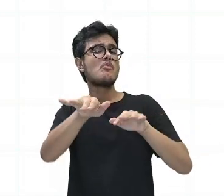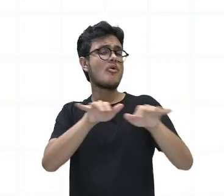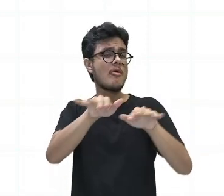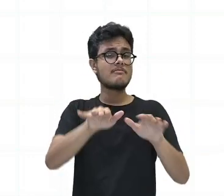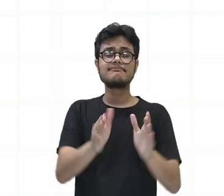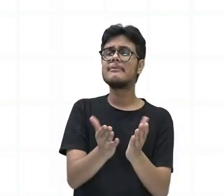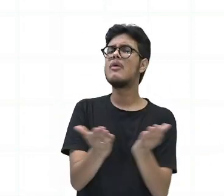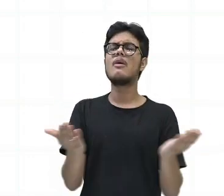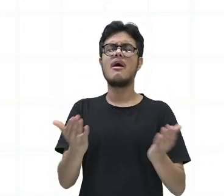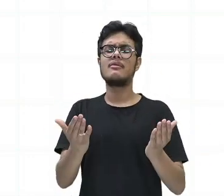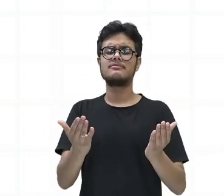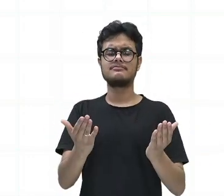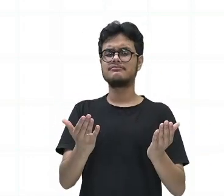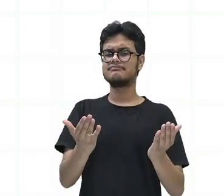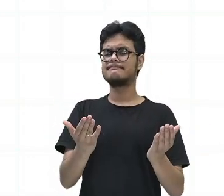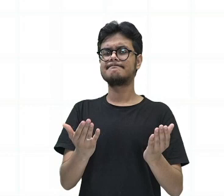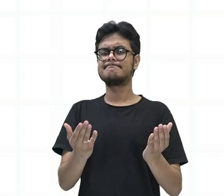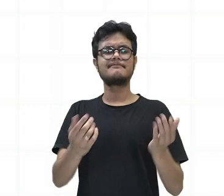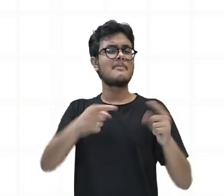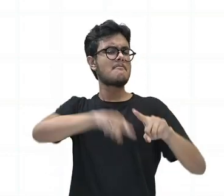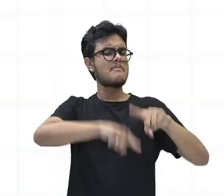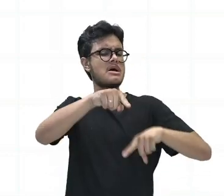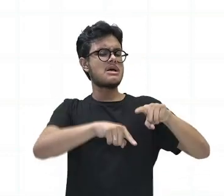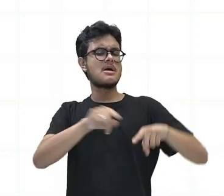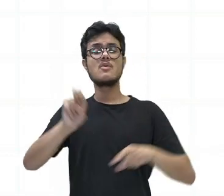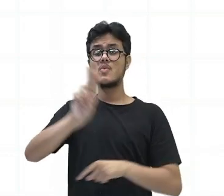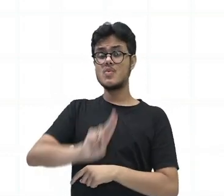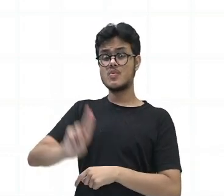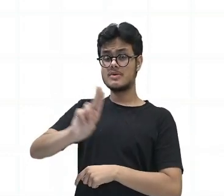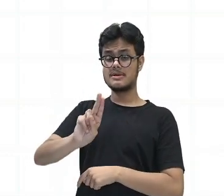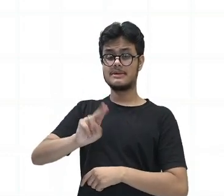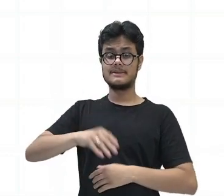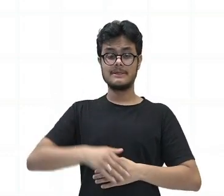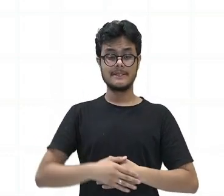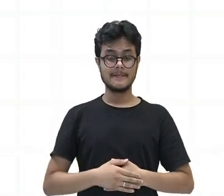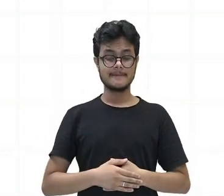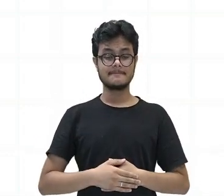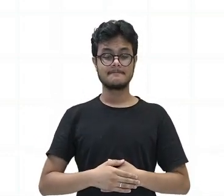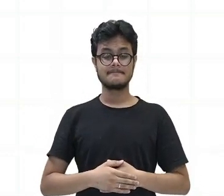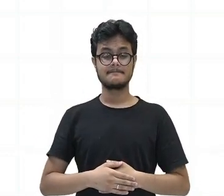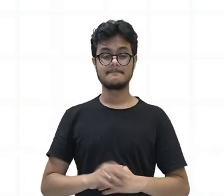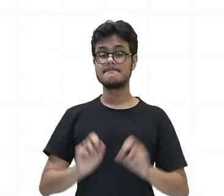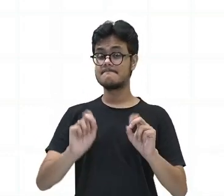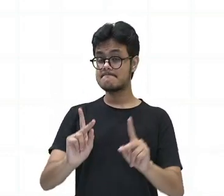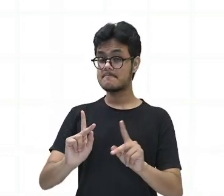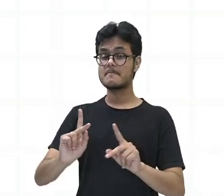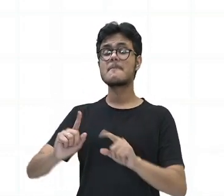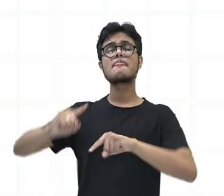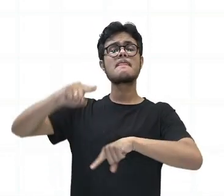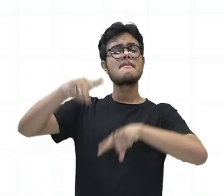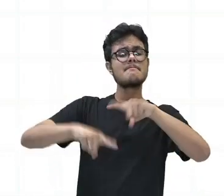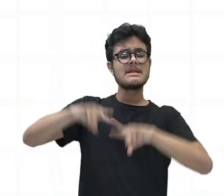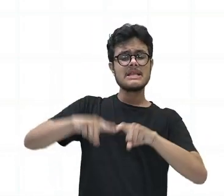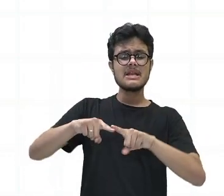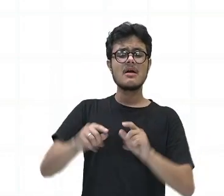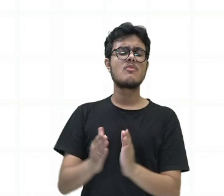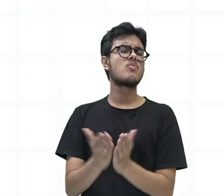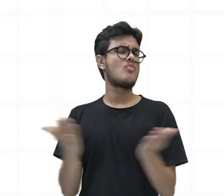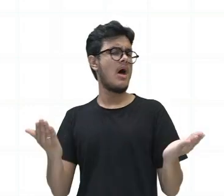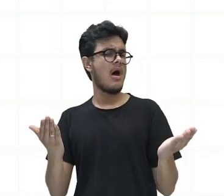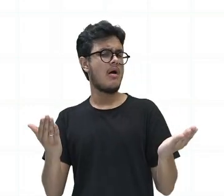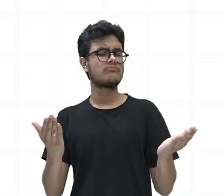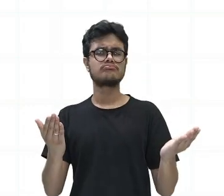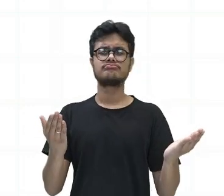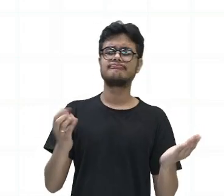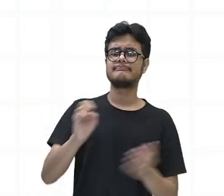timbre, como ela é executada, como a pessoa utiliza aquele instrumento. A materialidade,